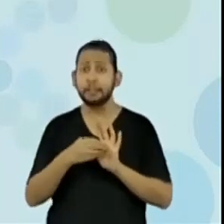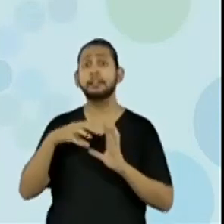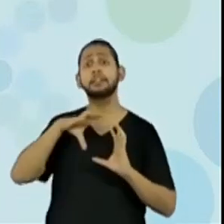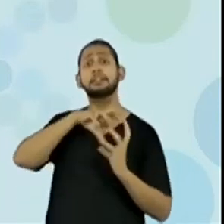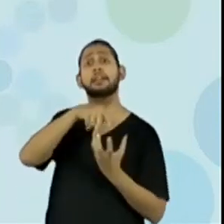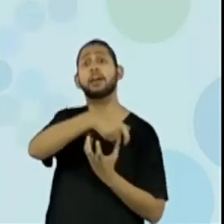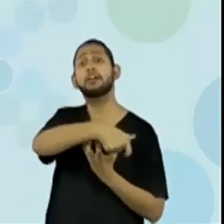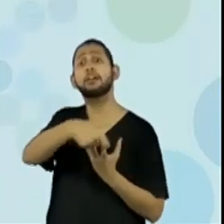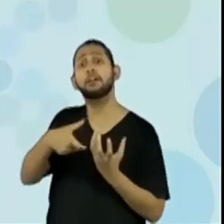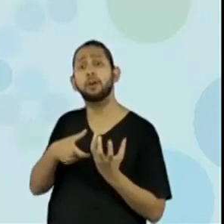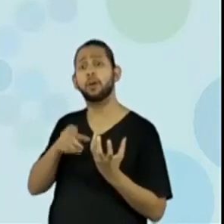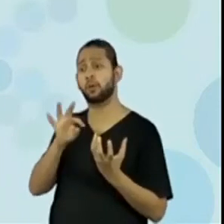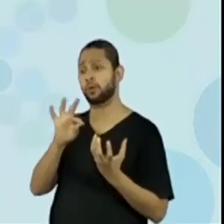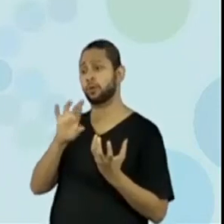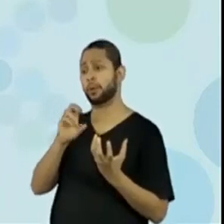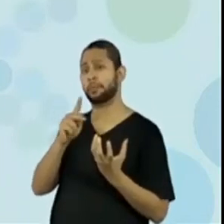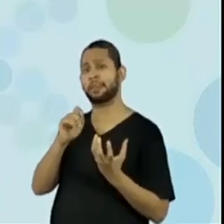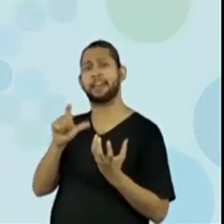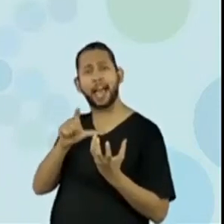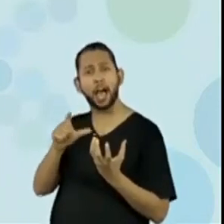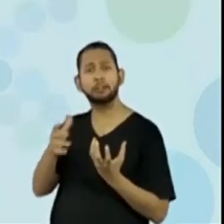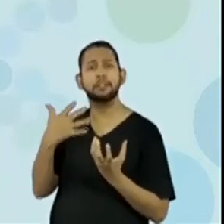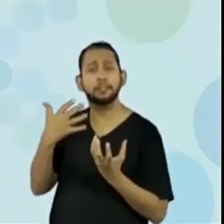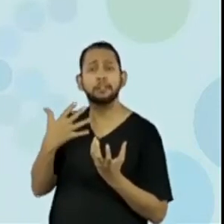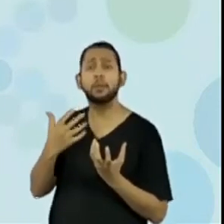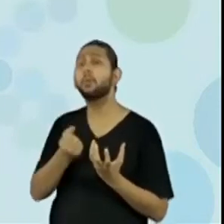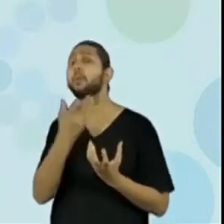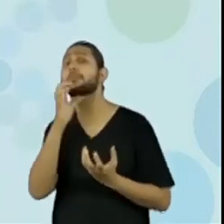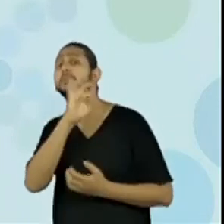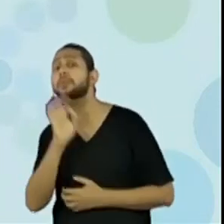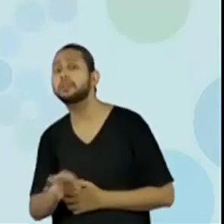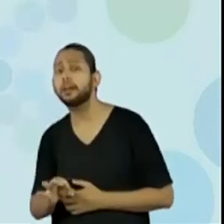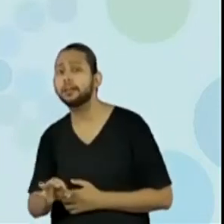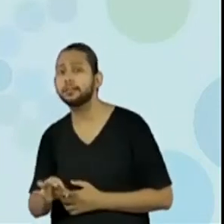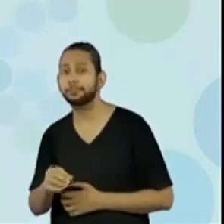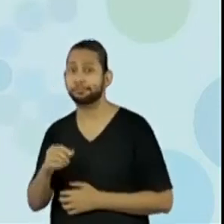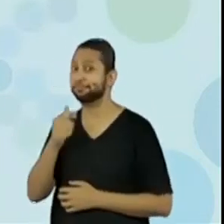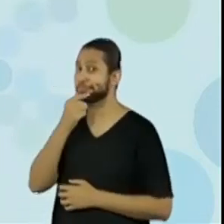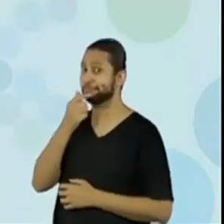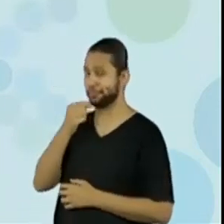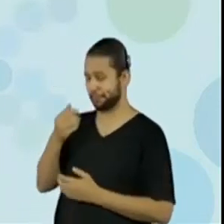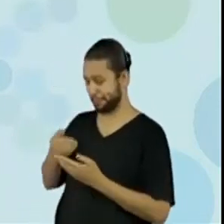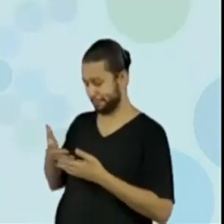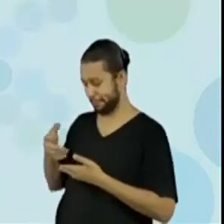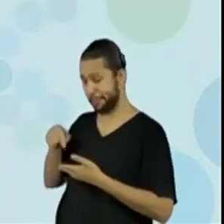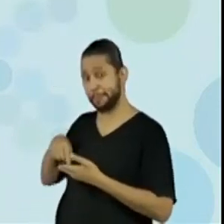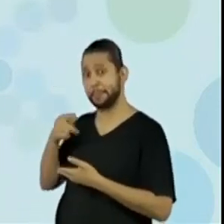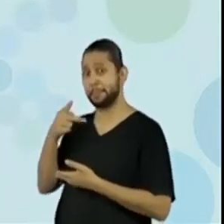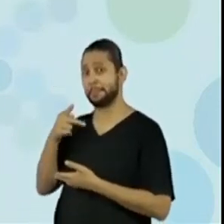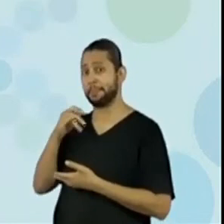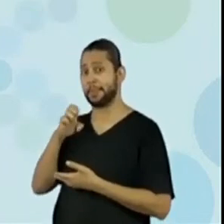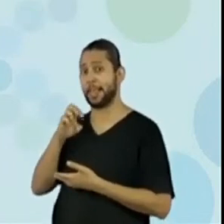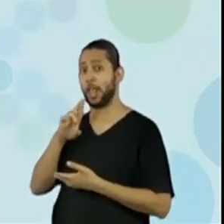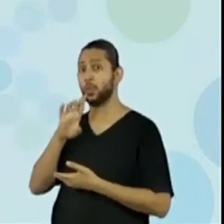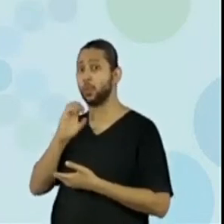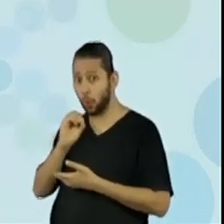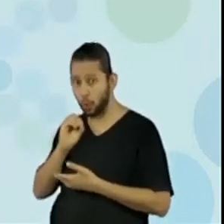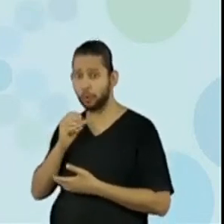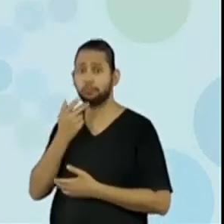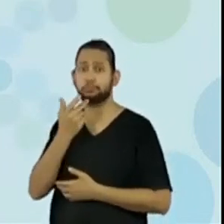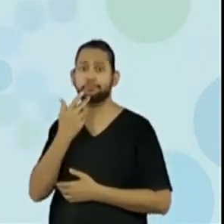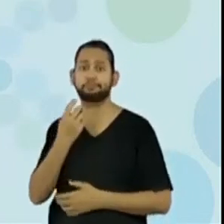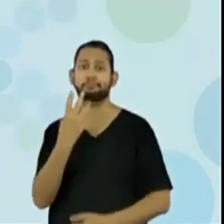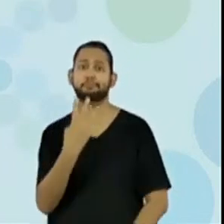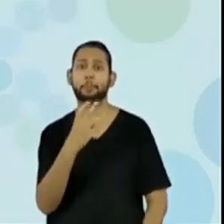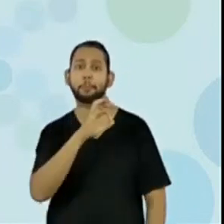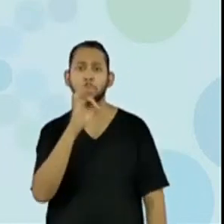as florestas tropicais? O Pietro disse que são 3%. Vamos ver se isso está certo?